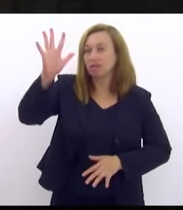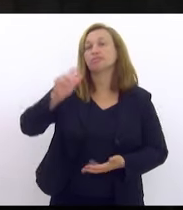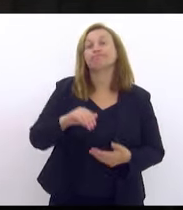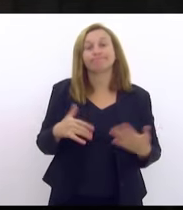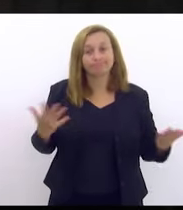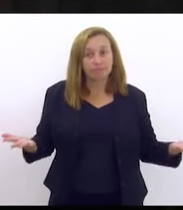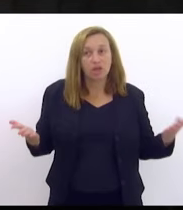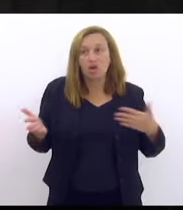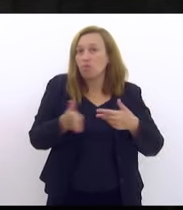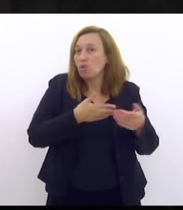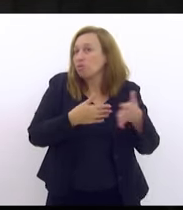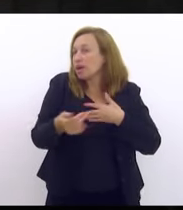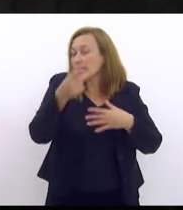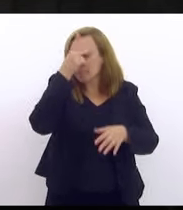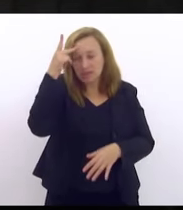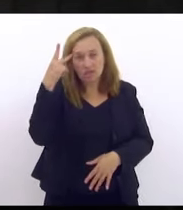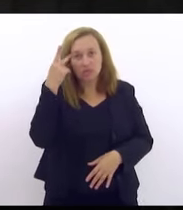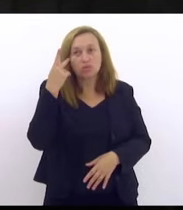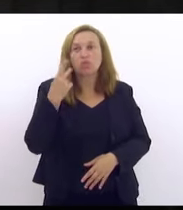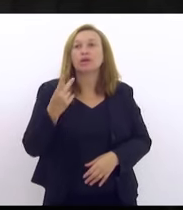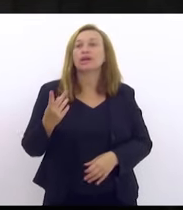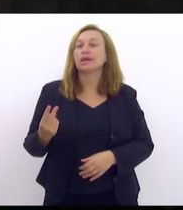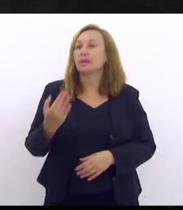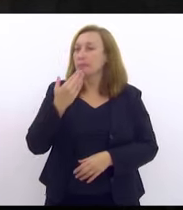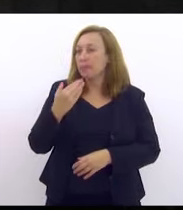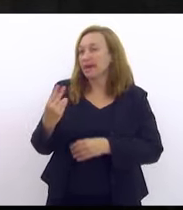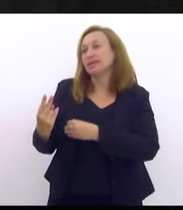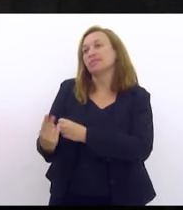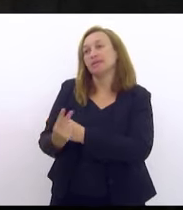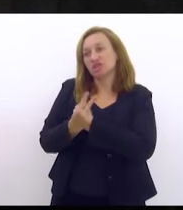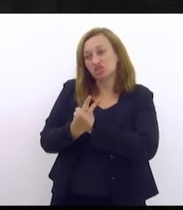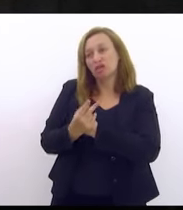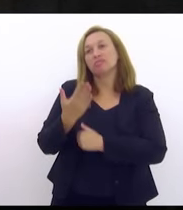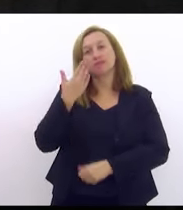Isso qualquer um que toma dinheiro emprestado sabe.